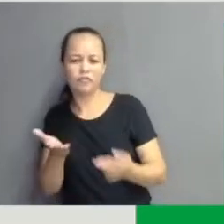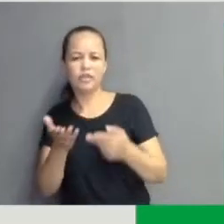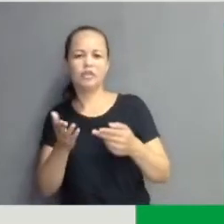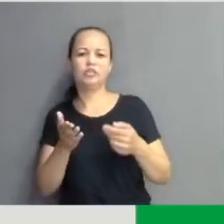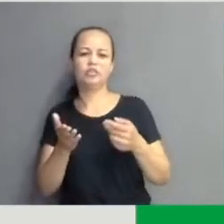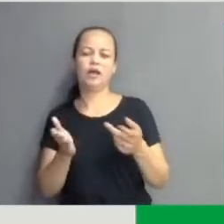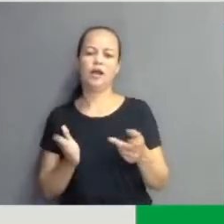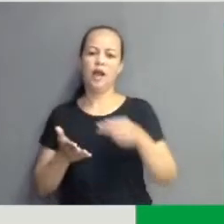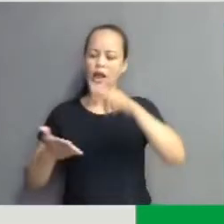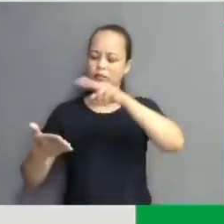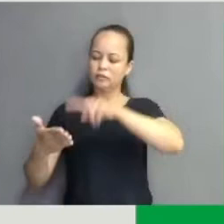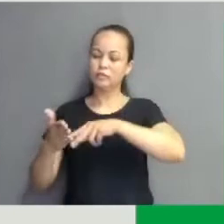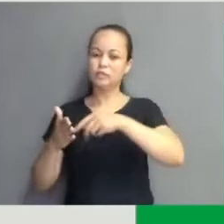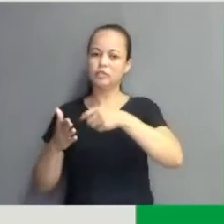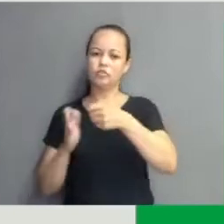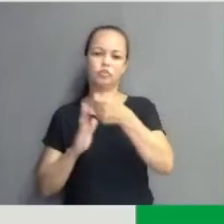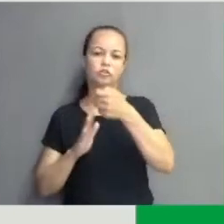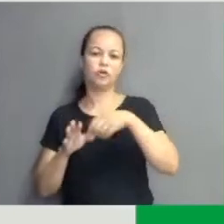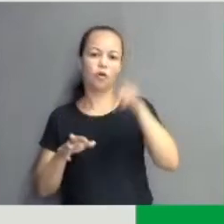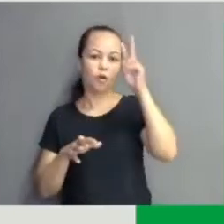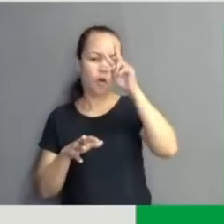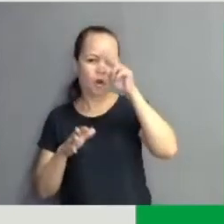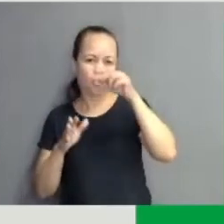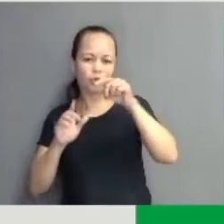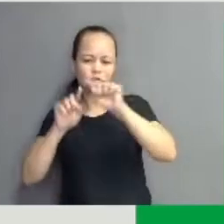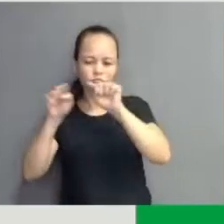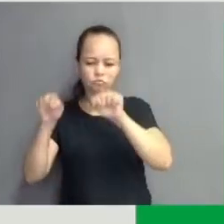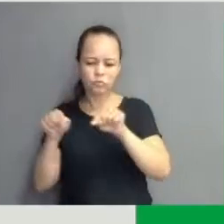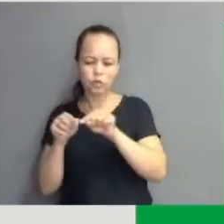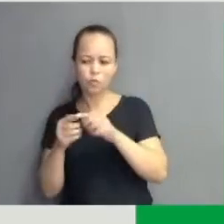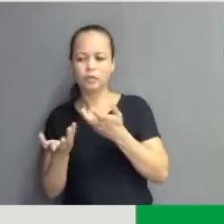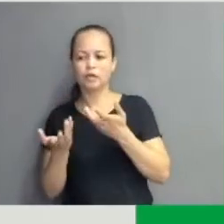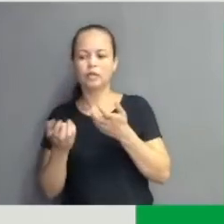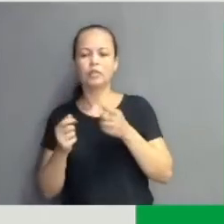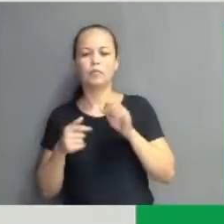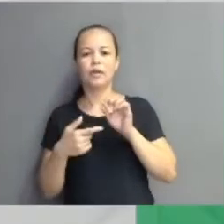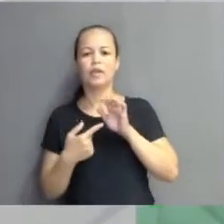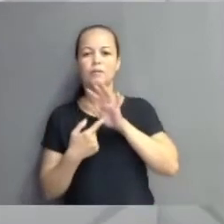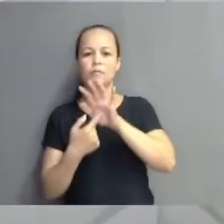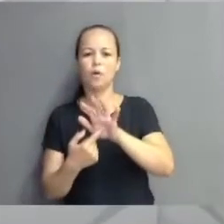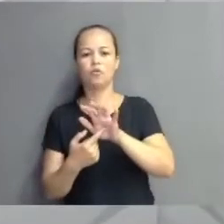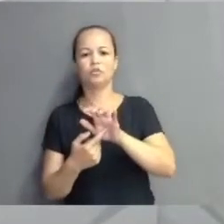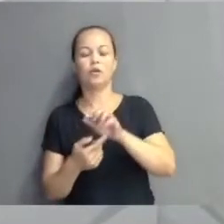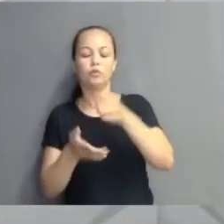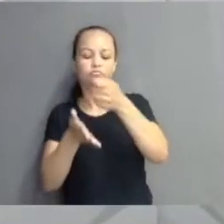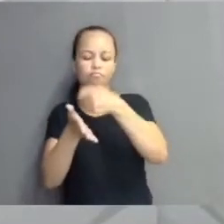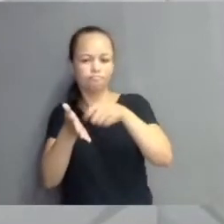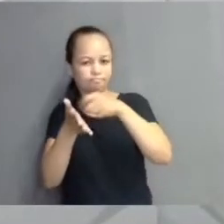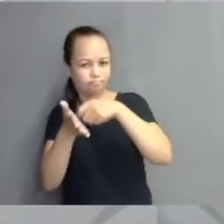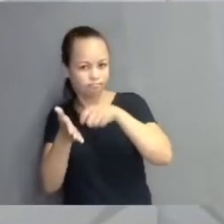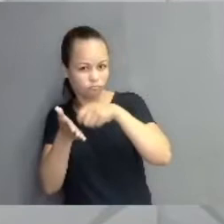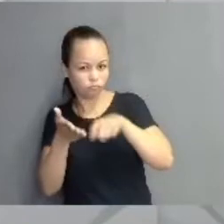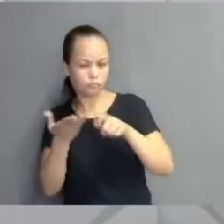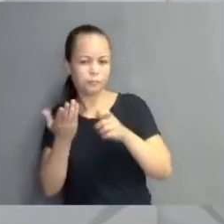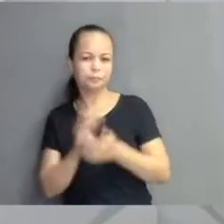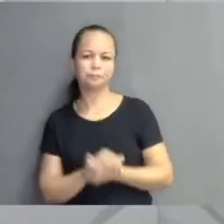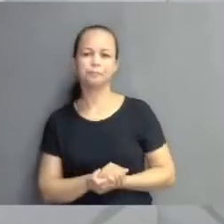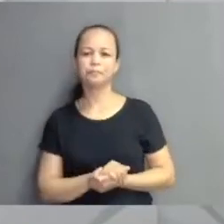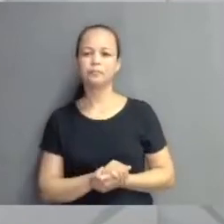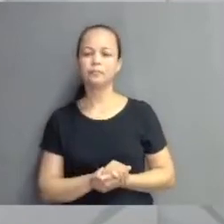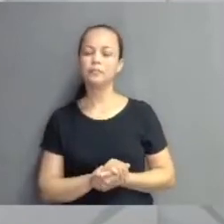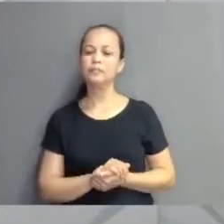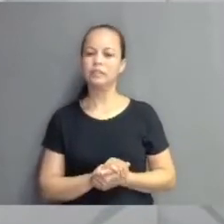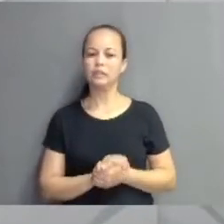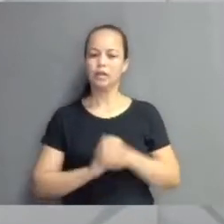em e também além de utilizar imagens também utilizam a escrita isso mesmo esses